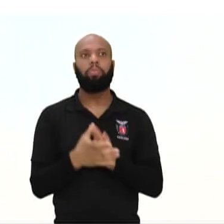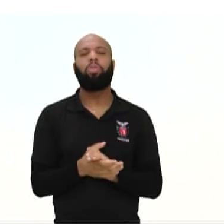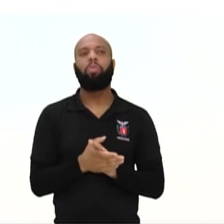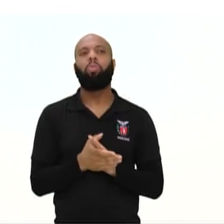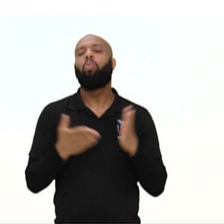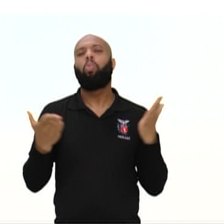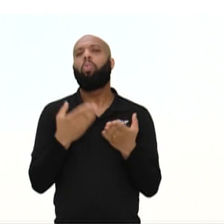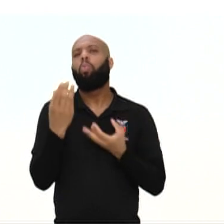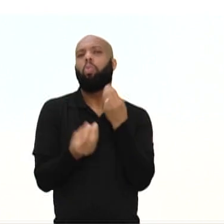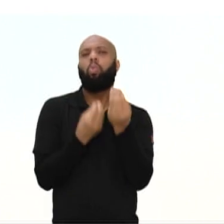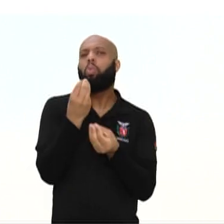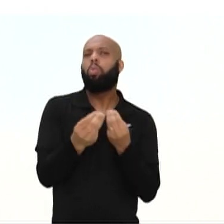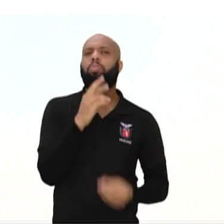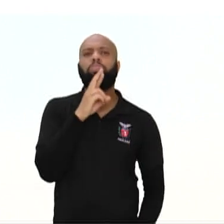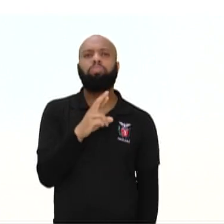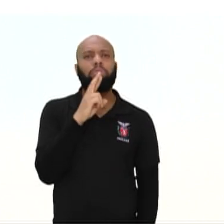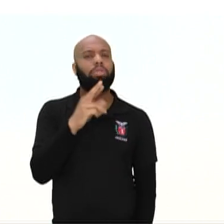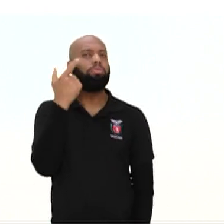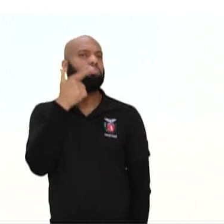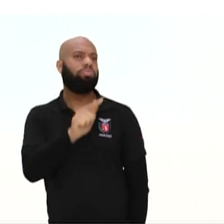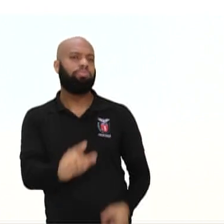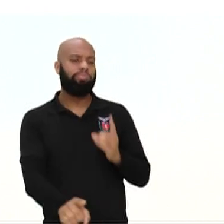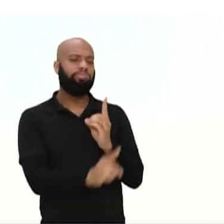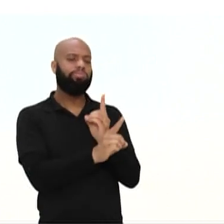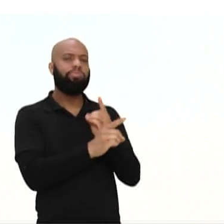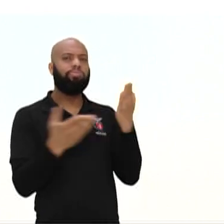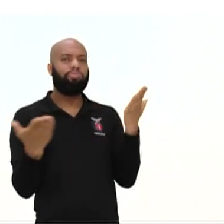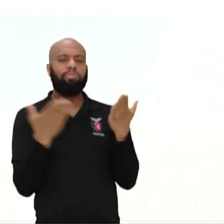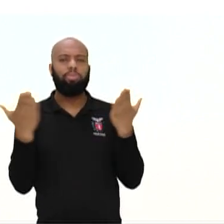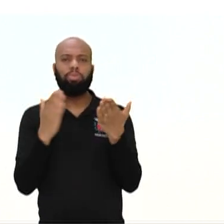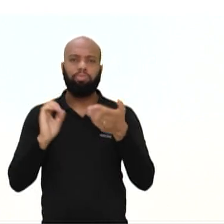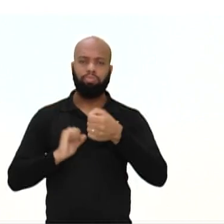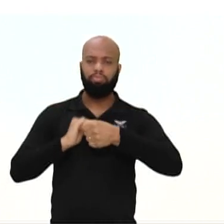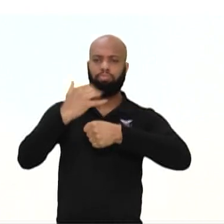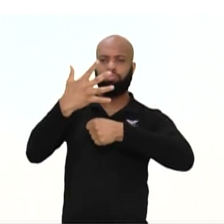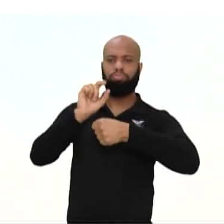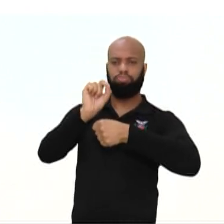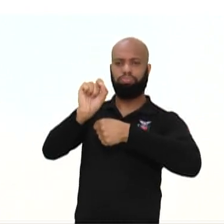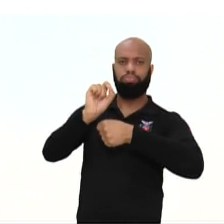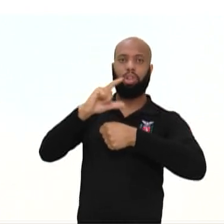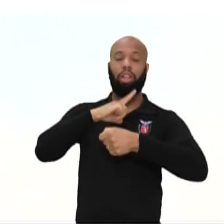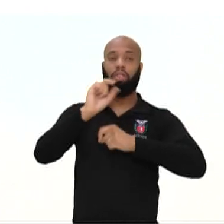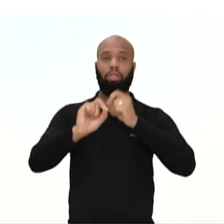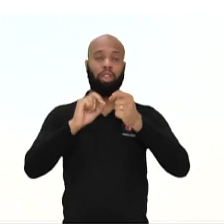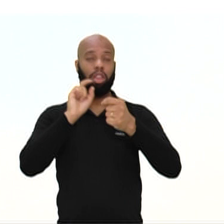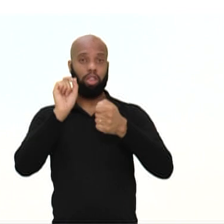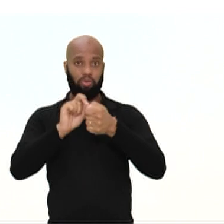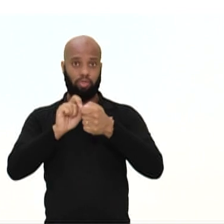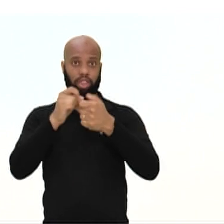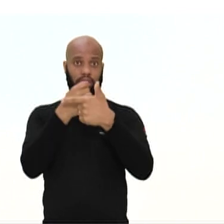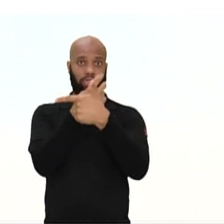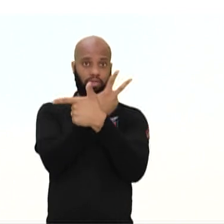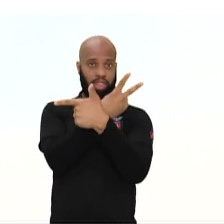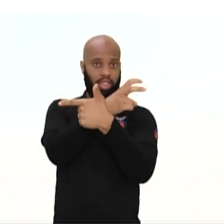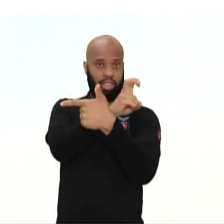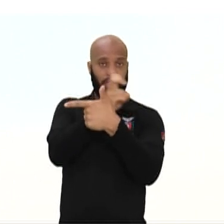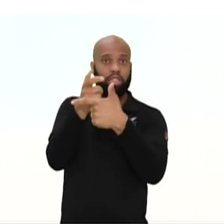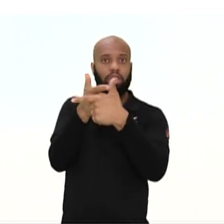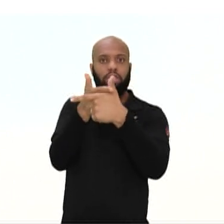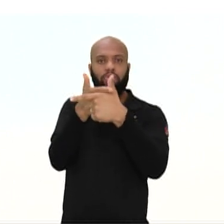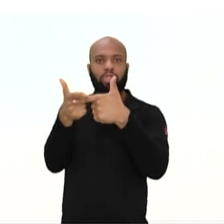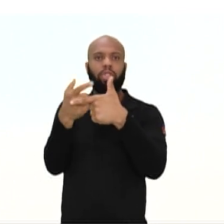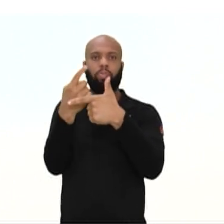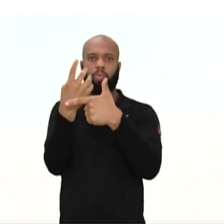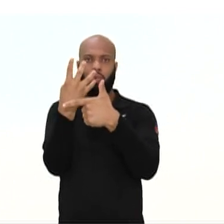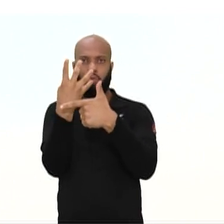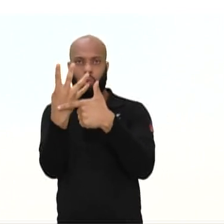aí, para resolver, para a gente poder achar qual é o expoente, 25 dividido por 4, lembra que eu falei para vocês que